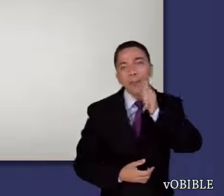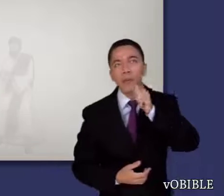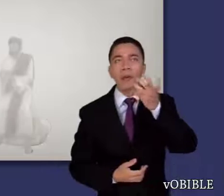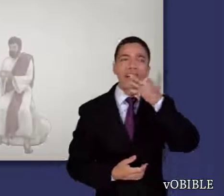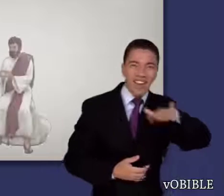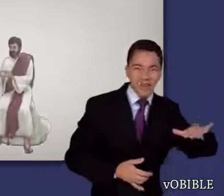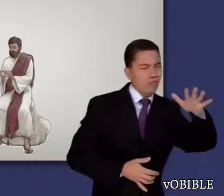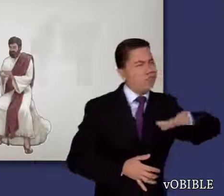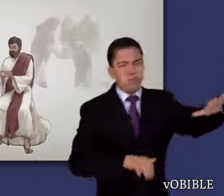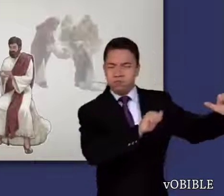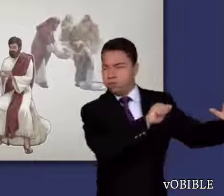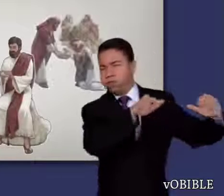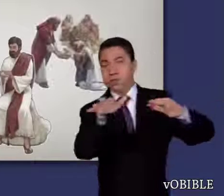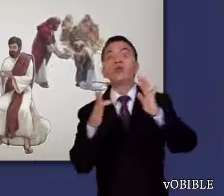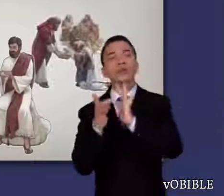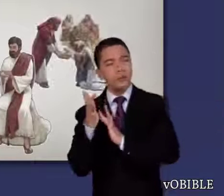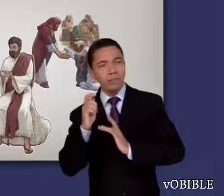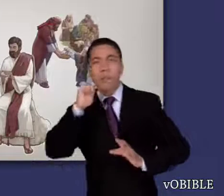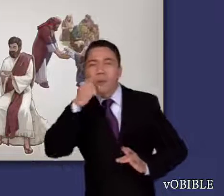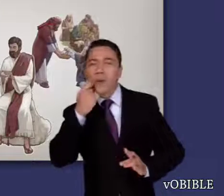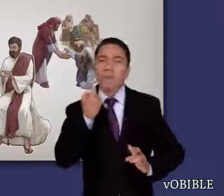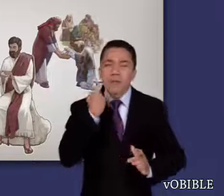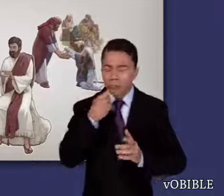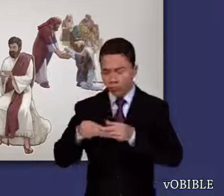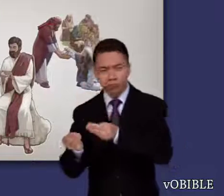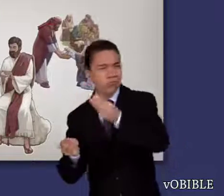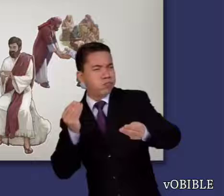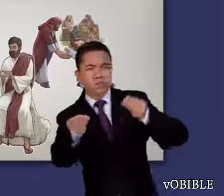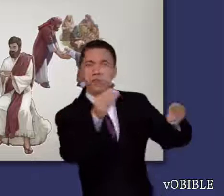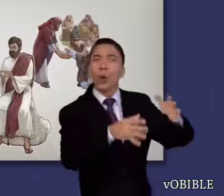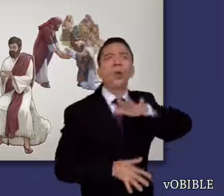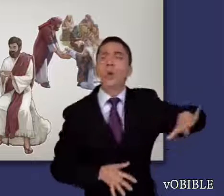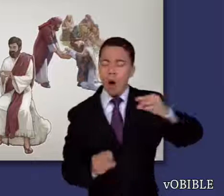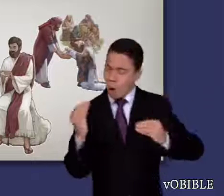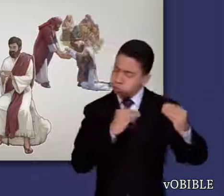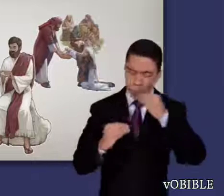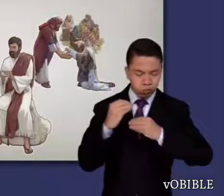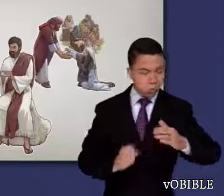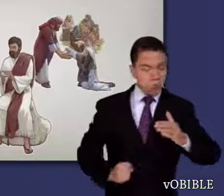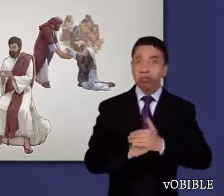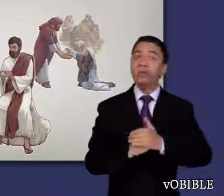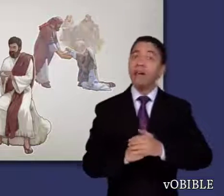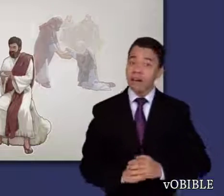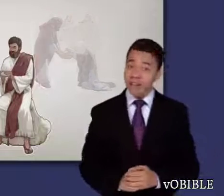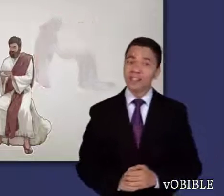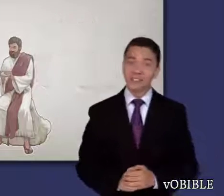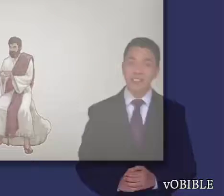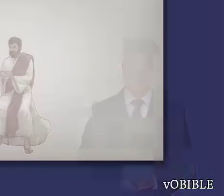O capítulo 6 mostra como Jesus faz um milagre e alimenta uns 5.000 homens, além de mulheres e